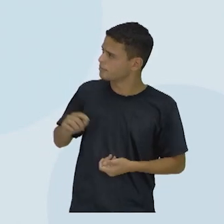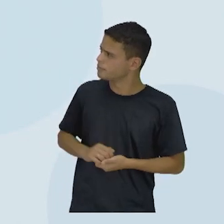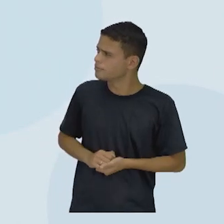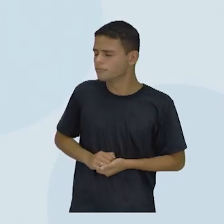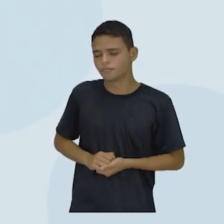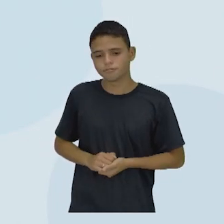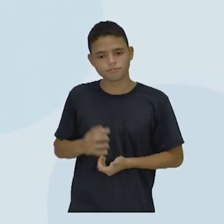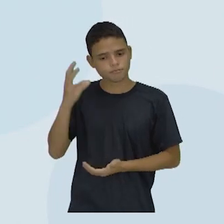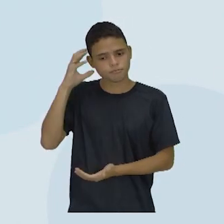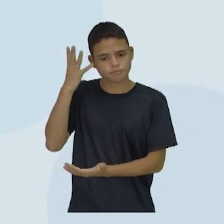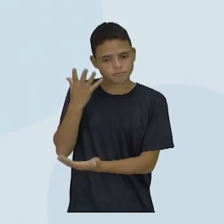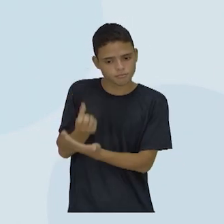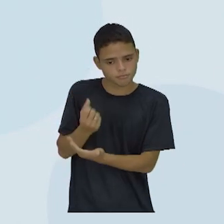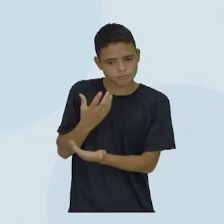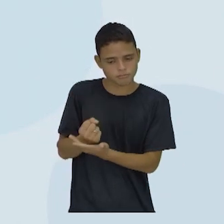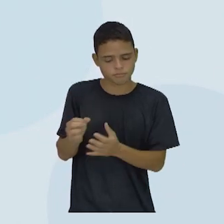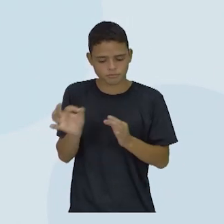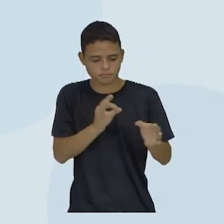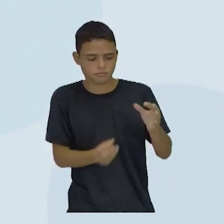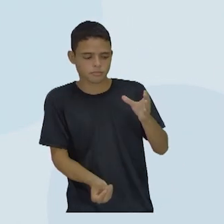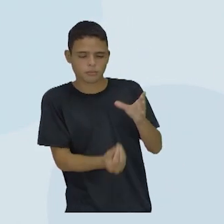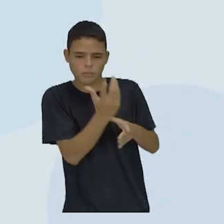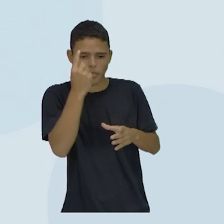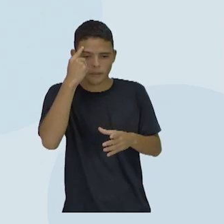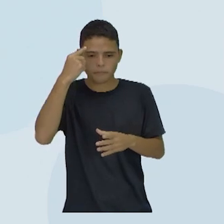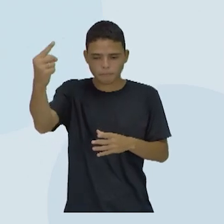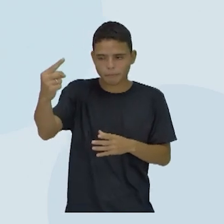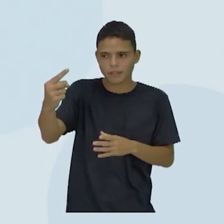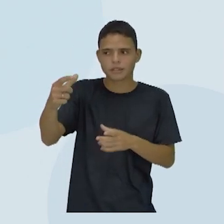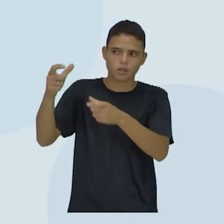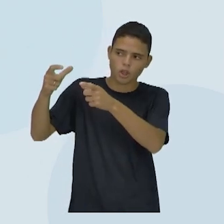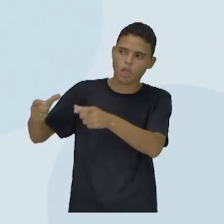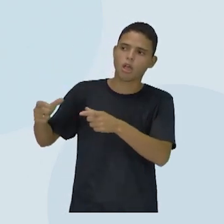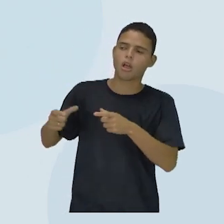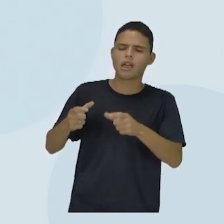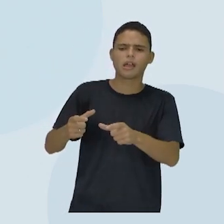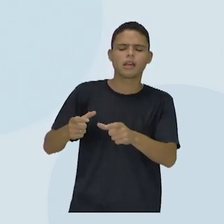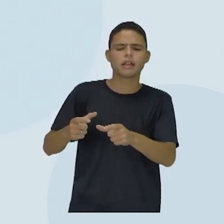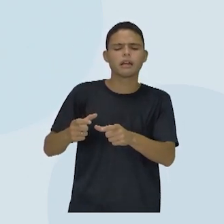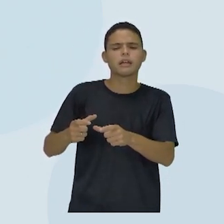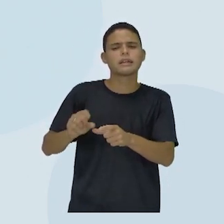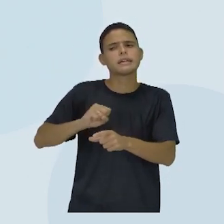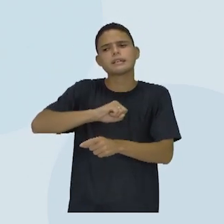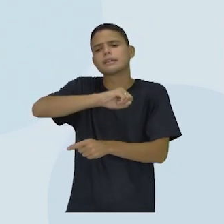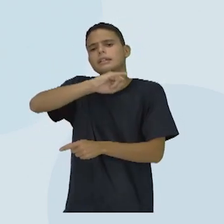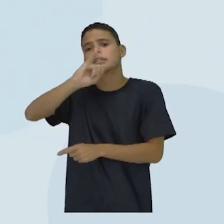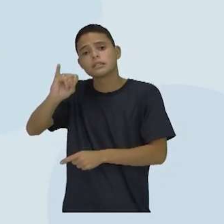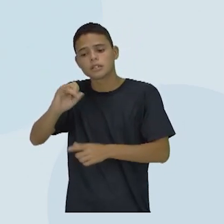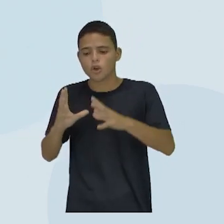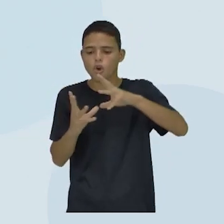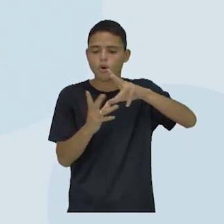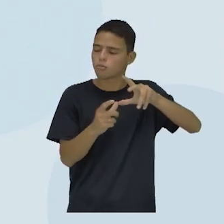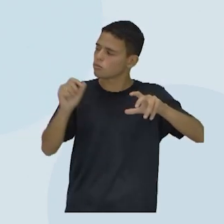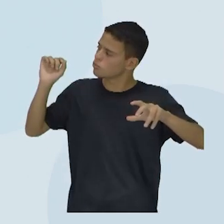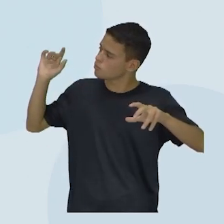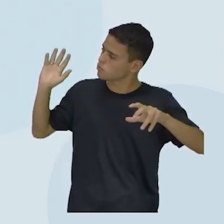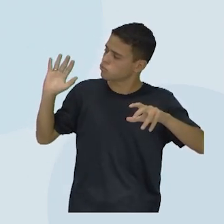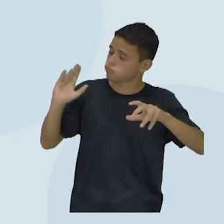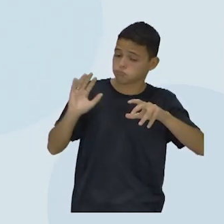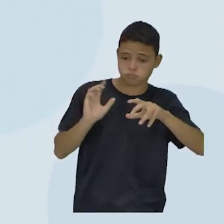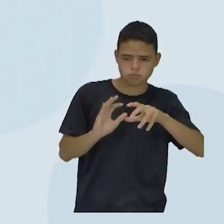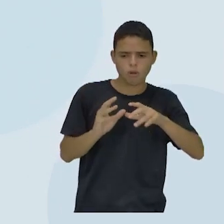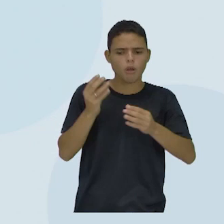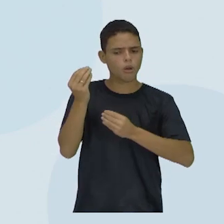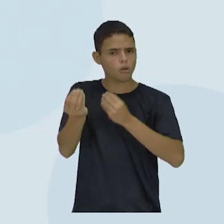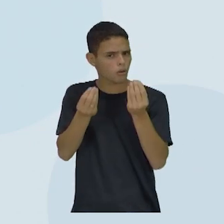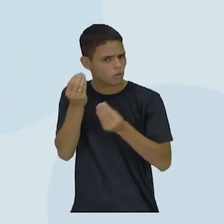os podcasts de vocês, pense nessa situação. Será que se realmente nós fôssemos aí o nosso mundo fosse invadido, como